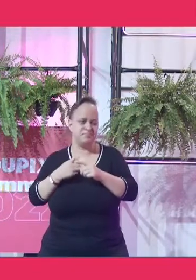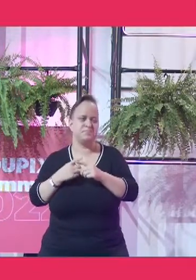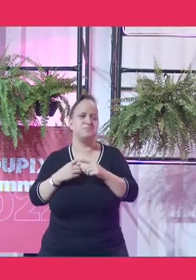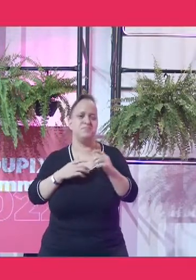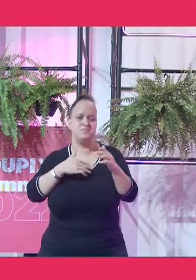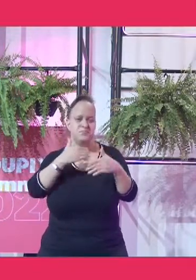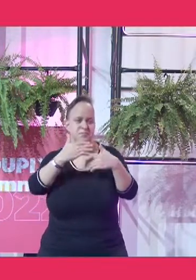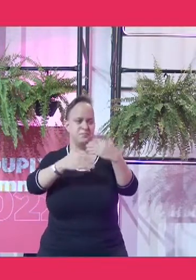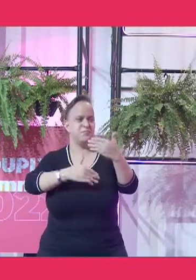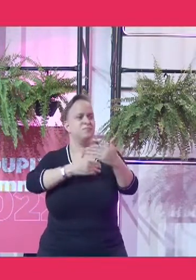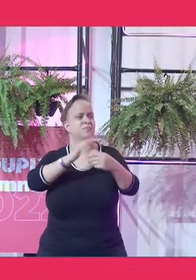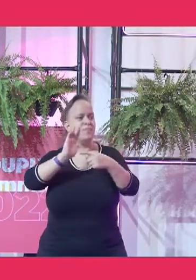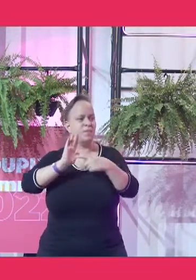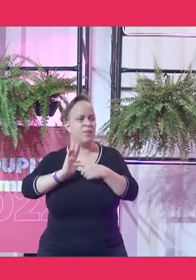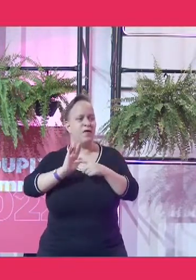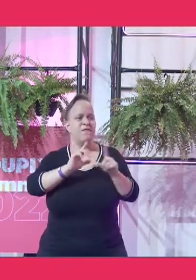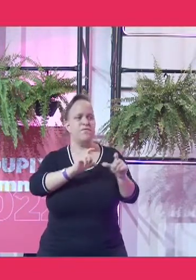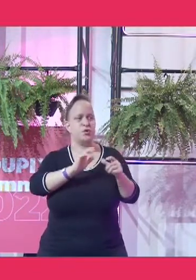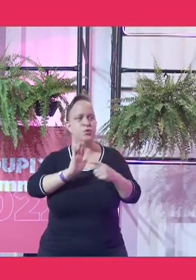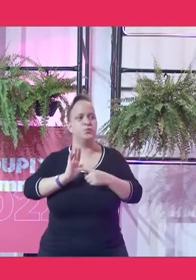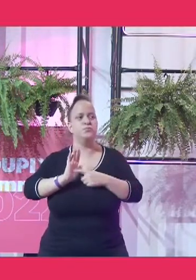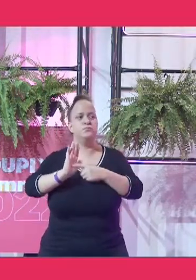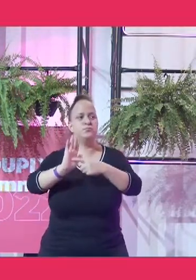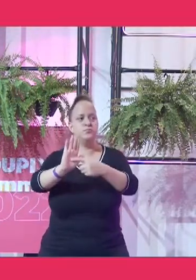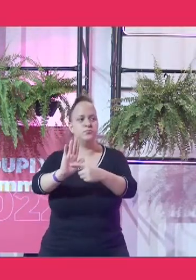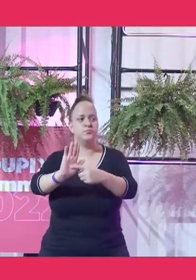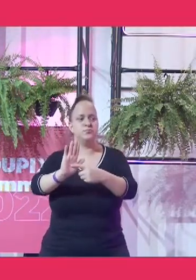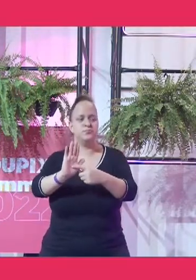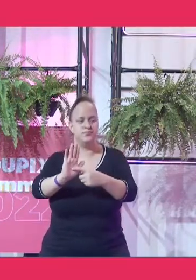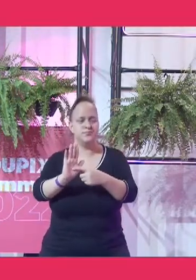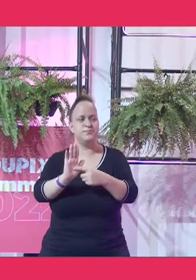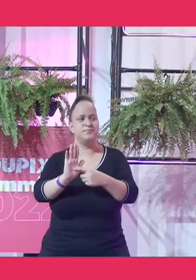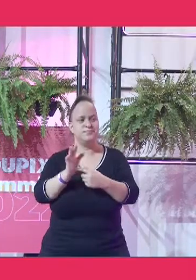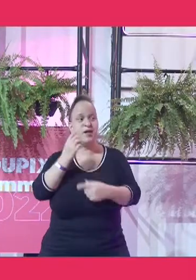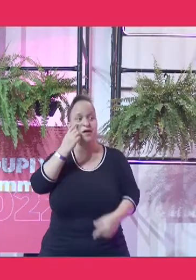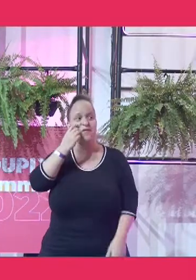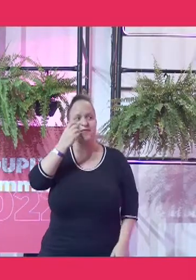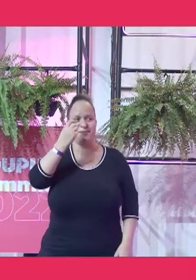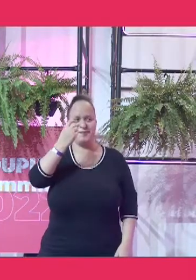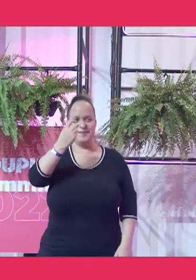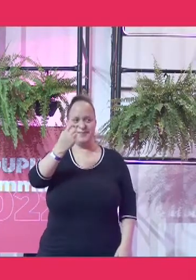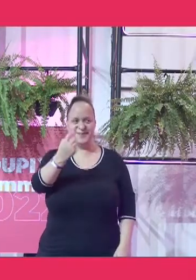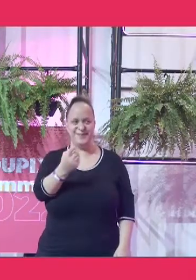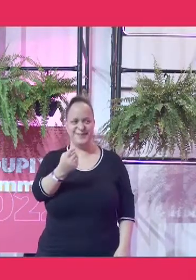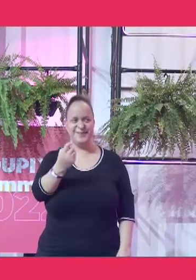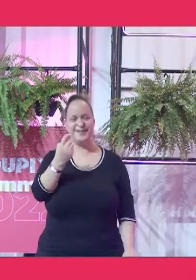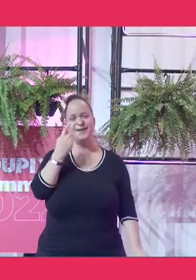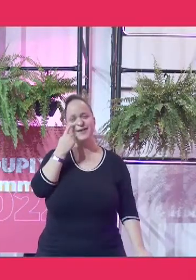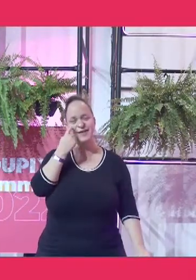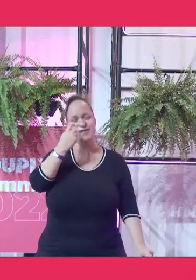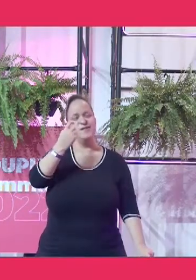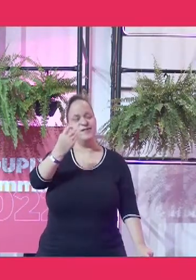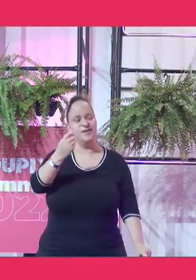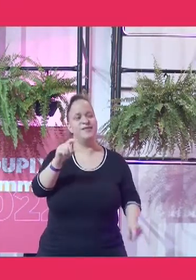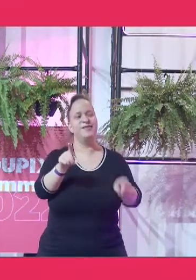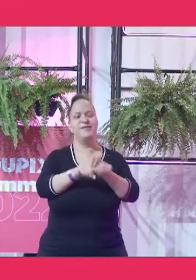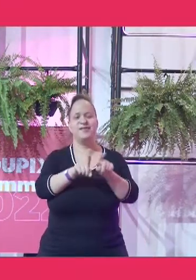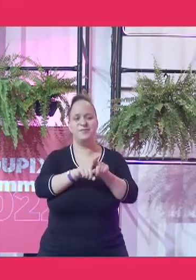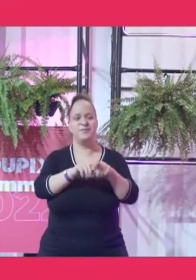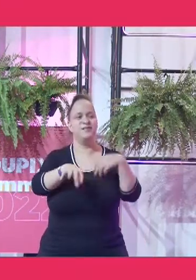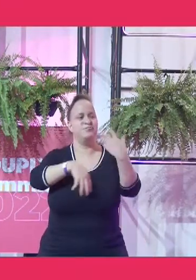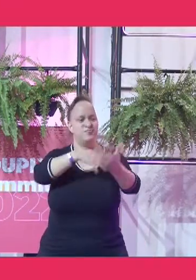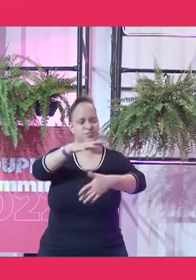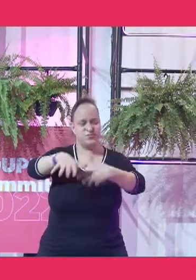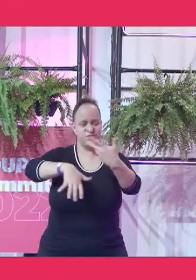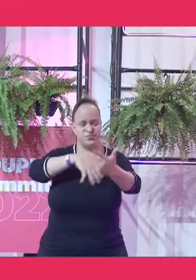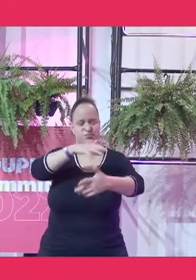entregar um material polido, um material interessante, um material, às vezes, até mais caótico também, se esse for o momento da tua vida